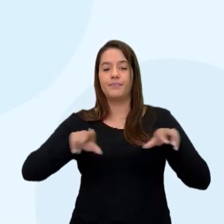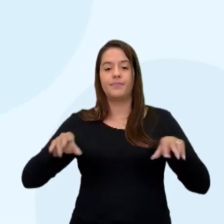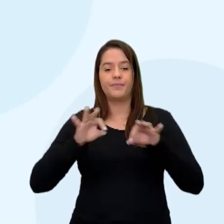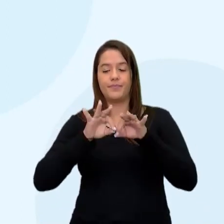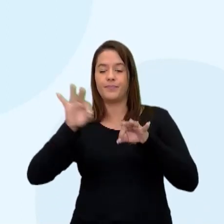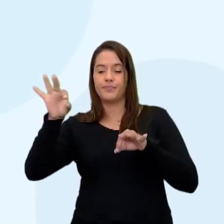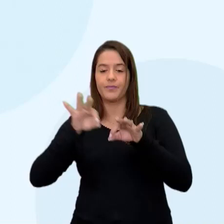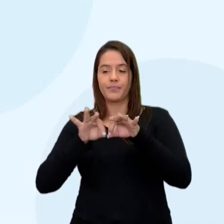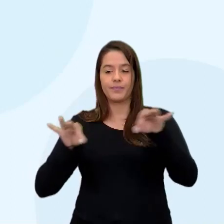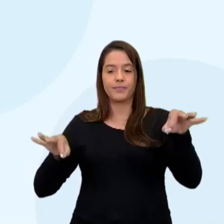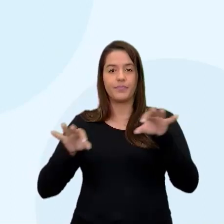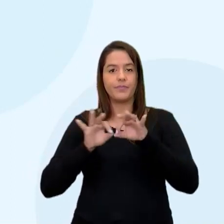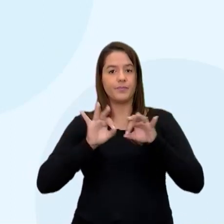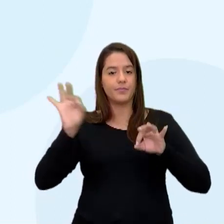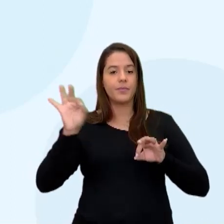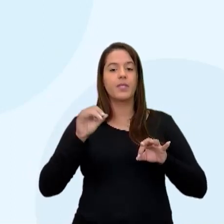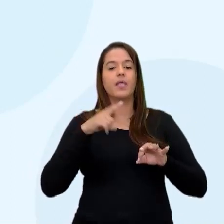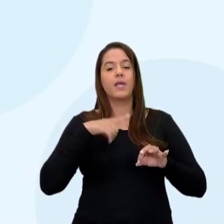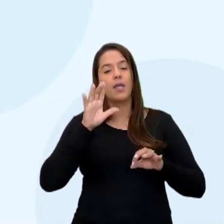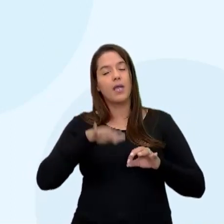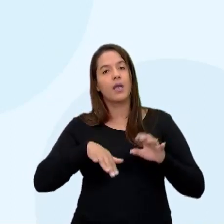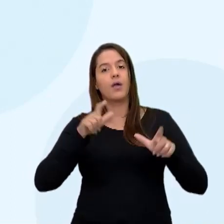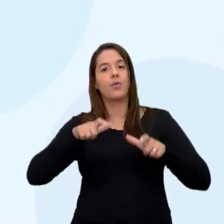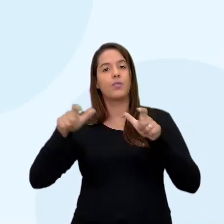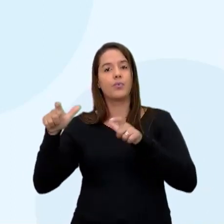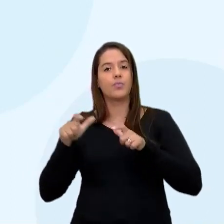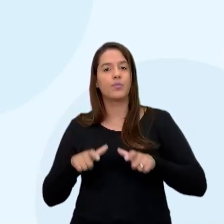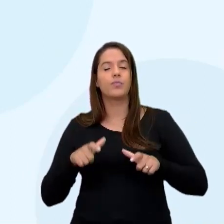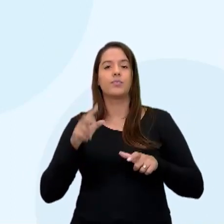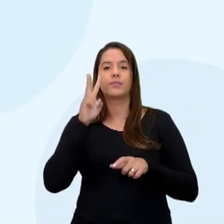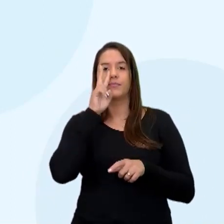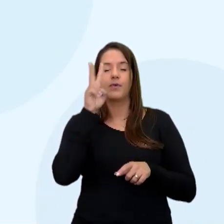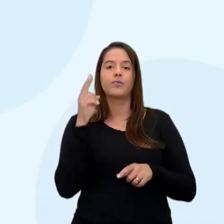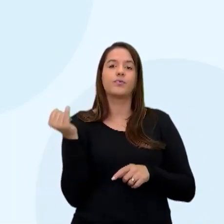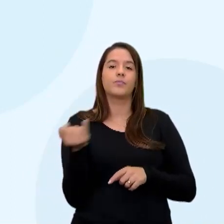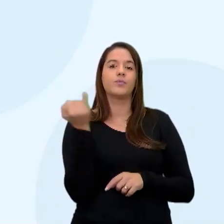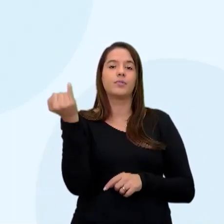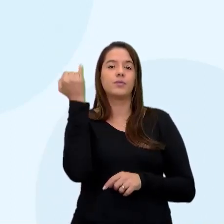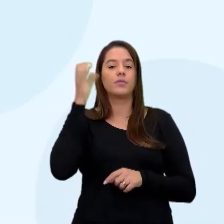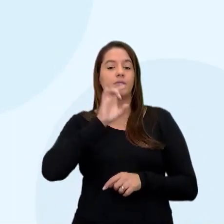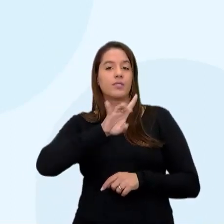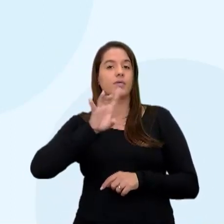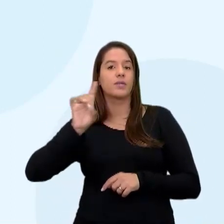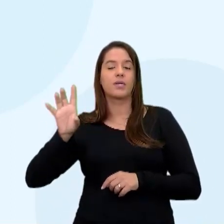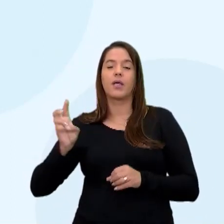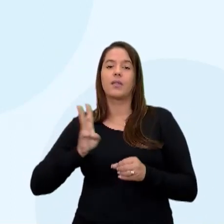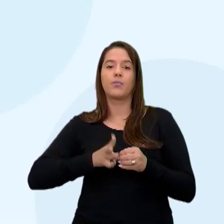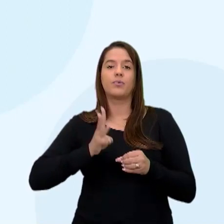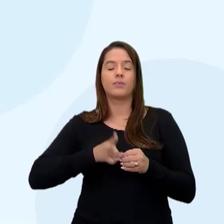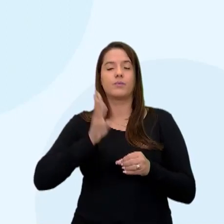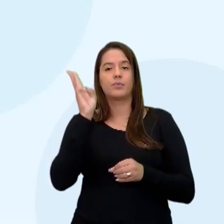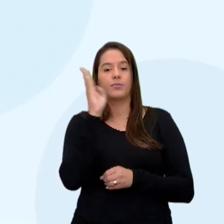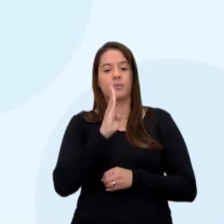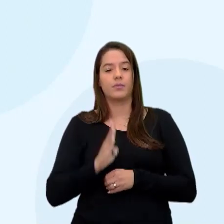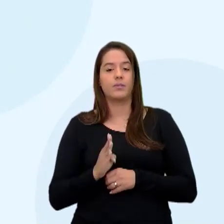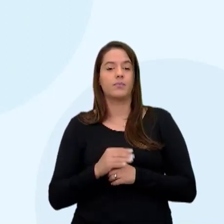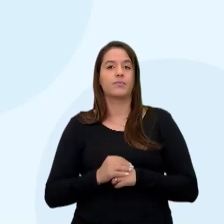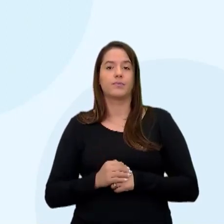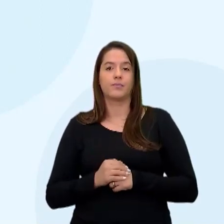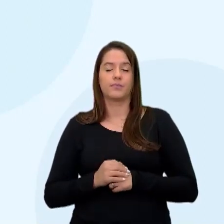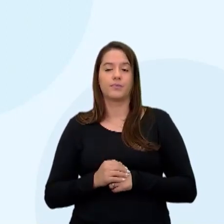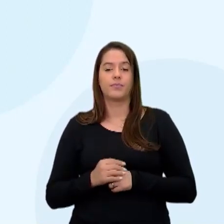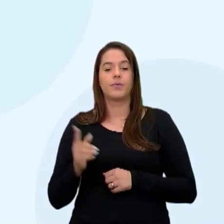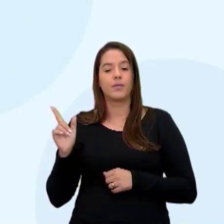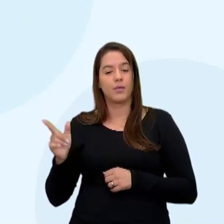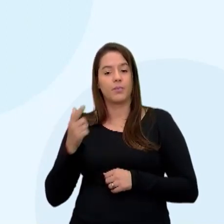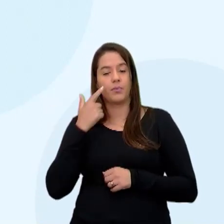estão aí traçadas é onde são os pontos de influência de cada município do Brasil, né? Por isso aí, essa